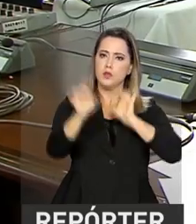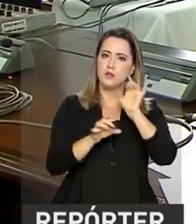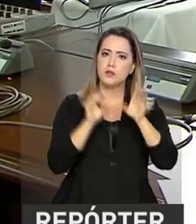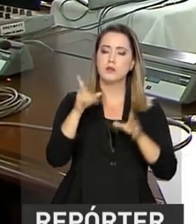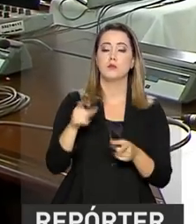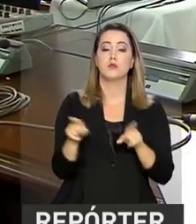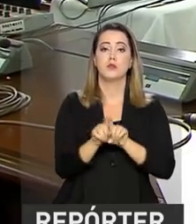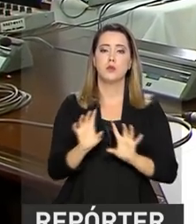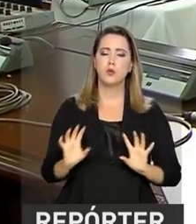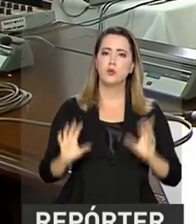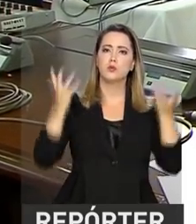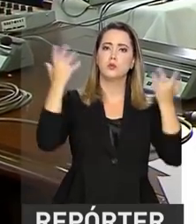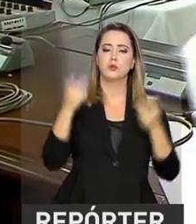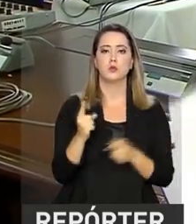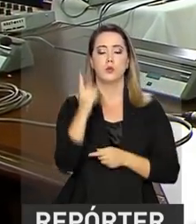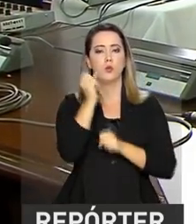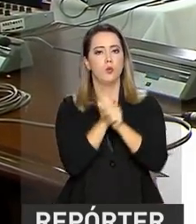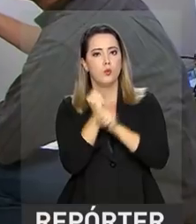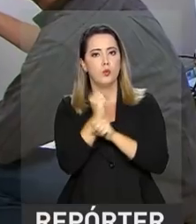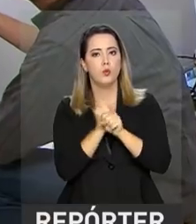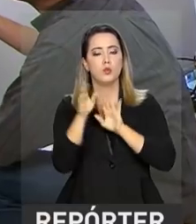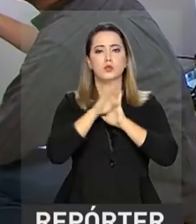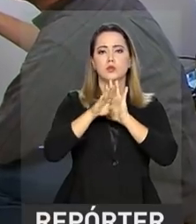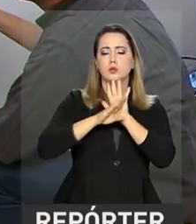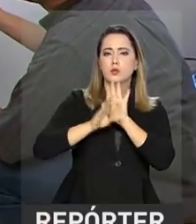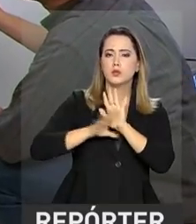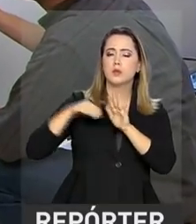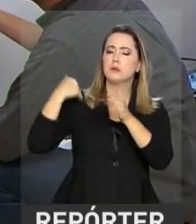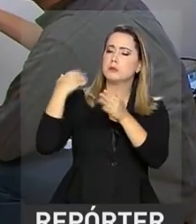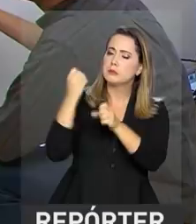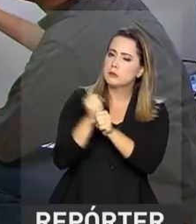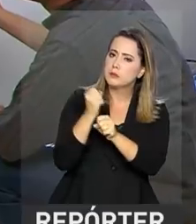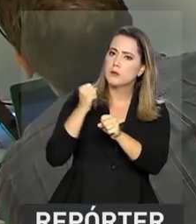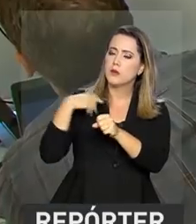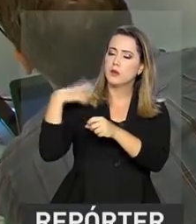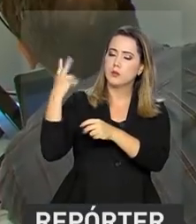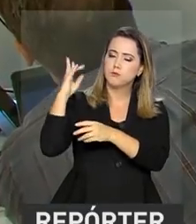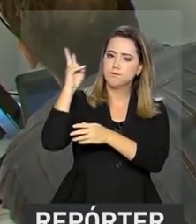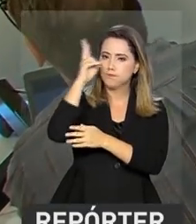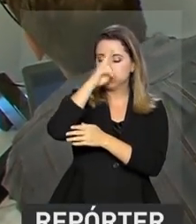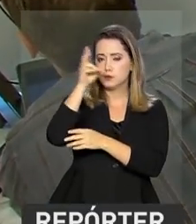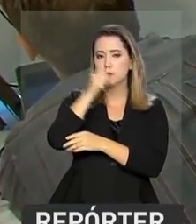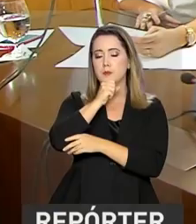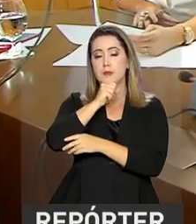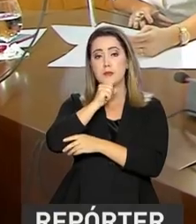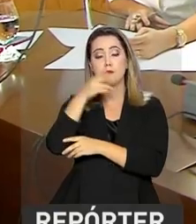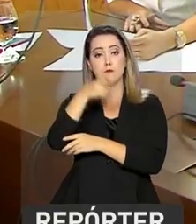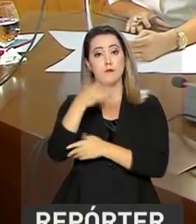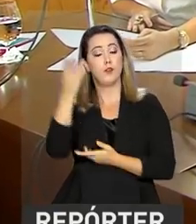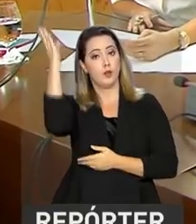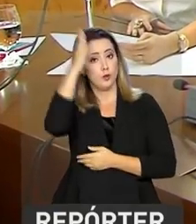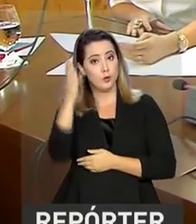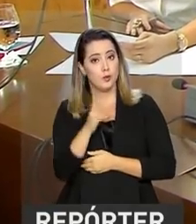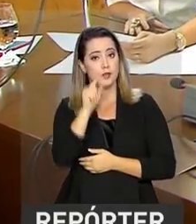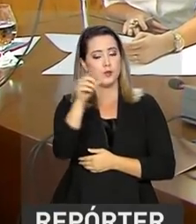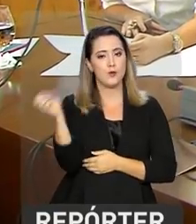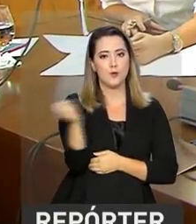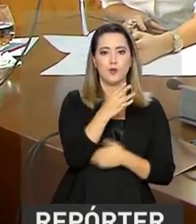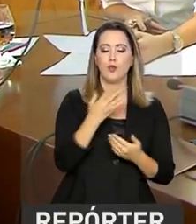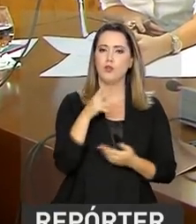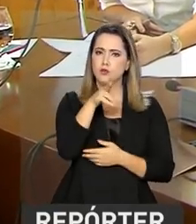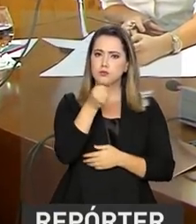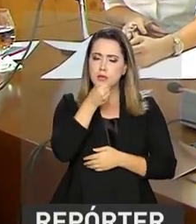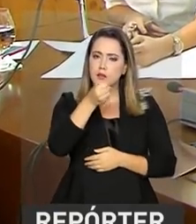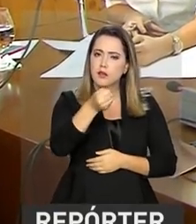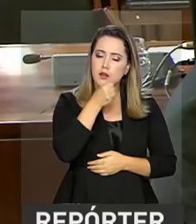comemorou um ano do programa mais antigo do rádio brasileiro com novo formato além de entrevistar o presidente da